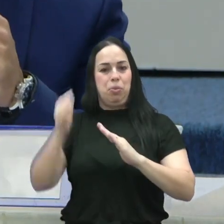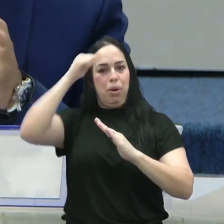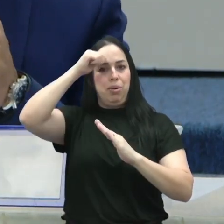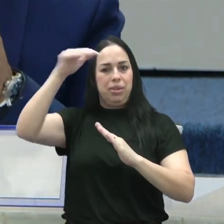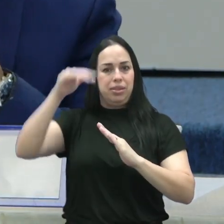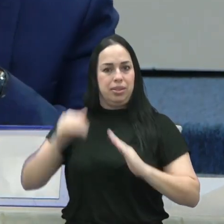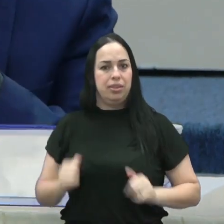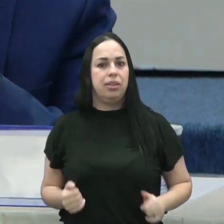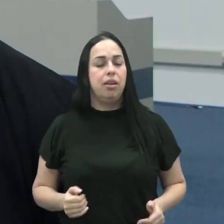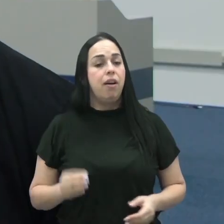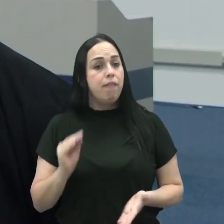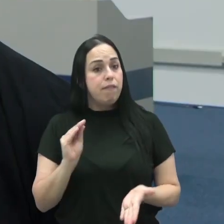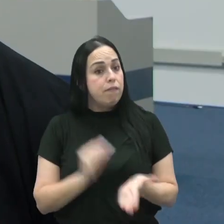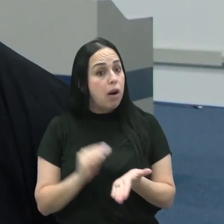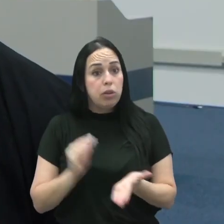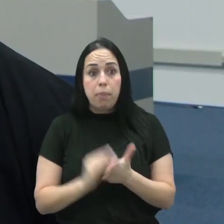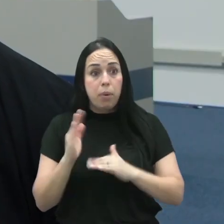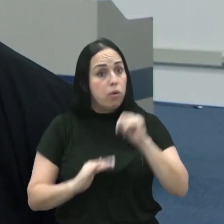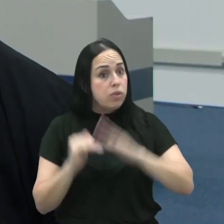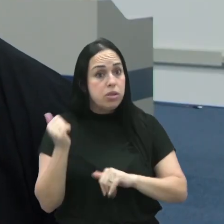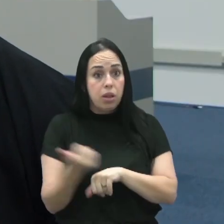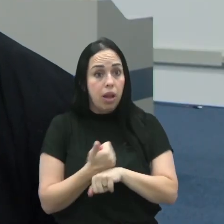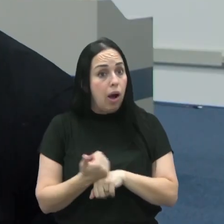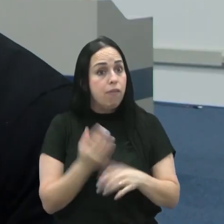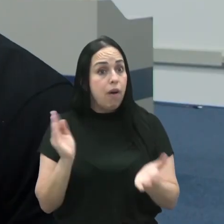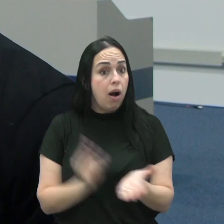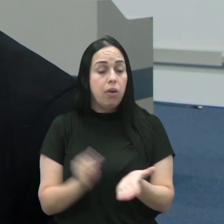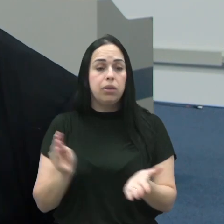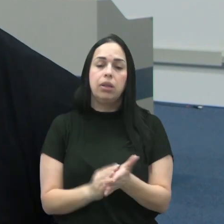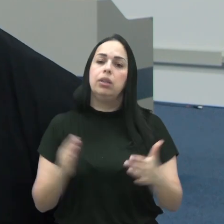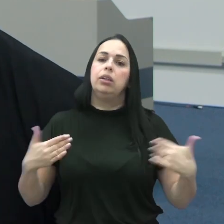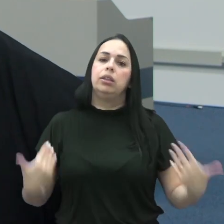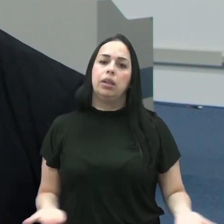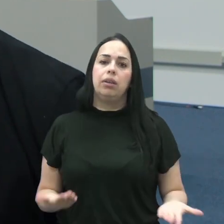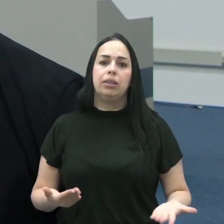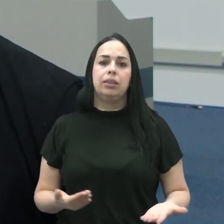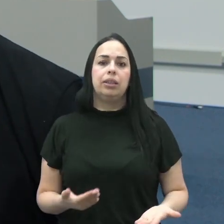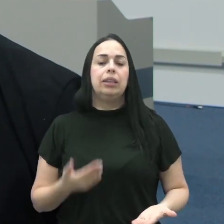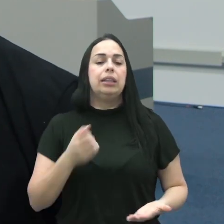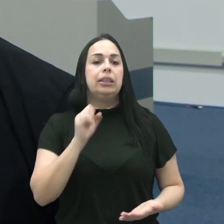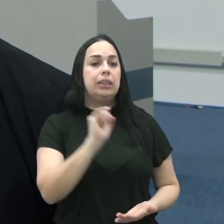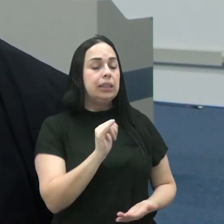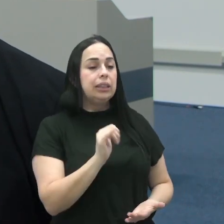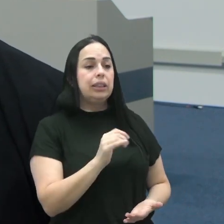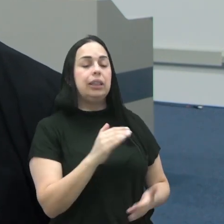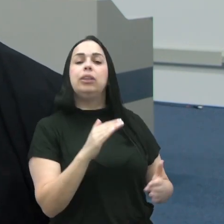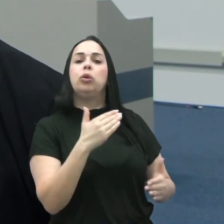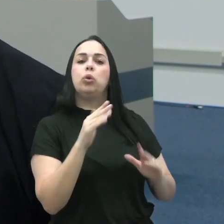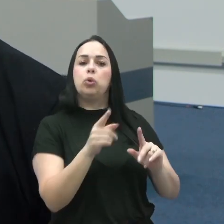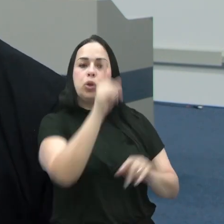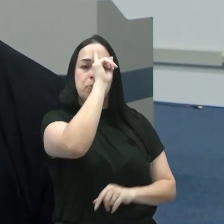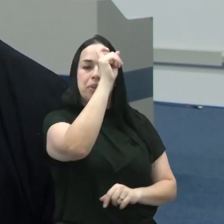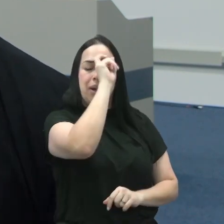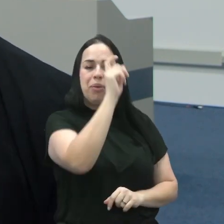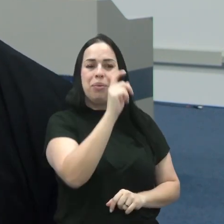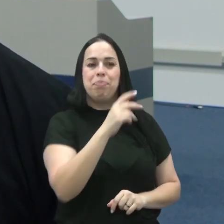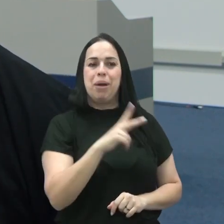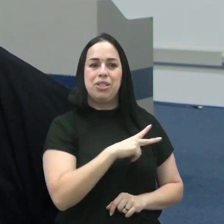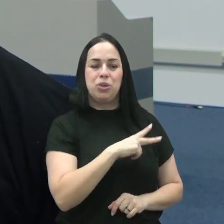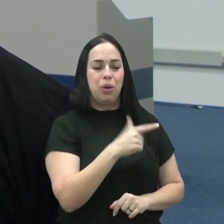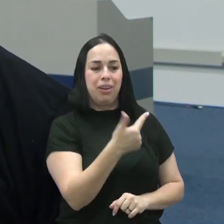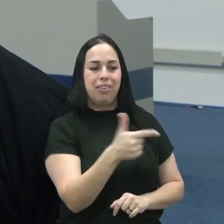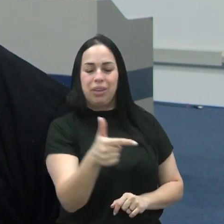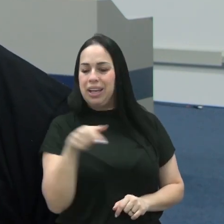Casa do Autista. Falta profissional adequado na rede, né? Então, se não tem nas entidades privadas, não